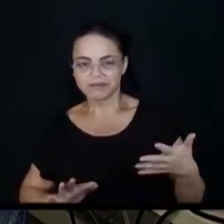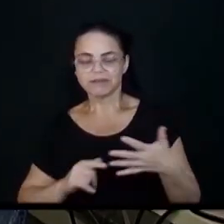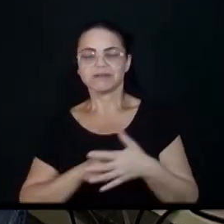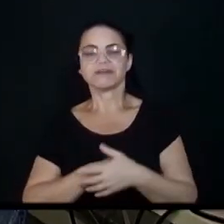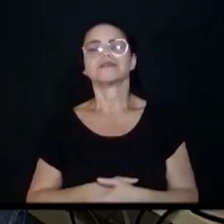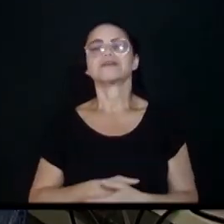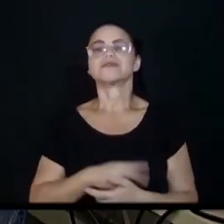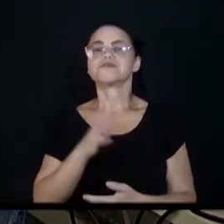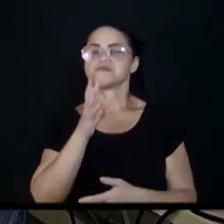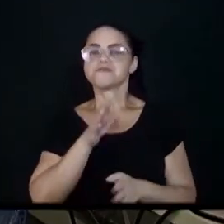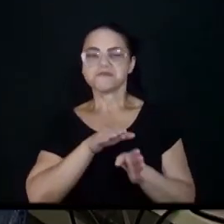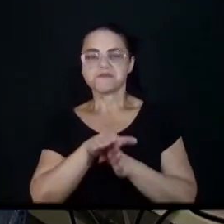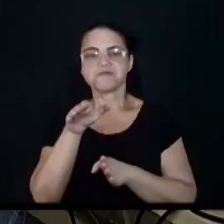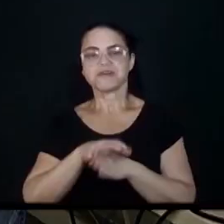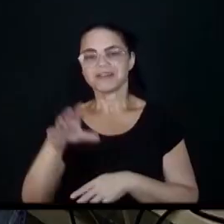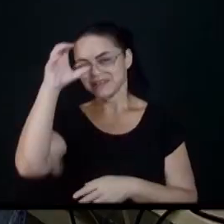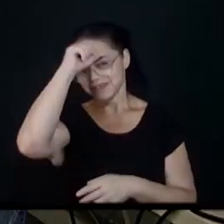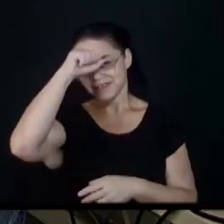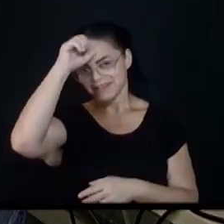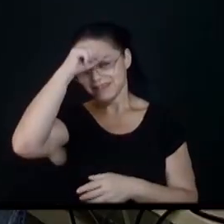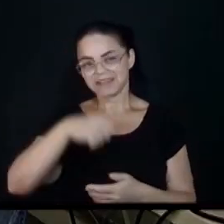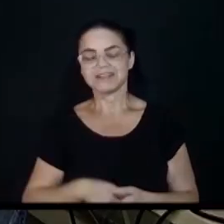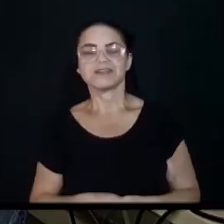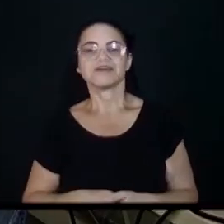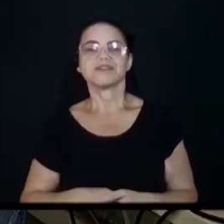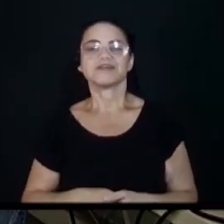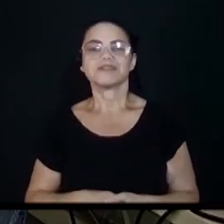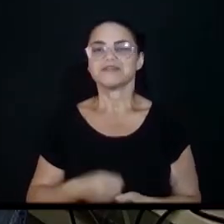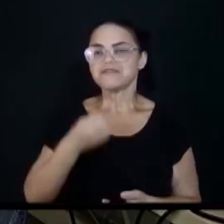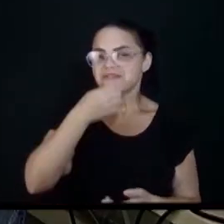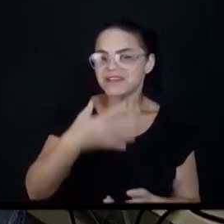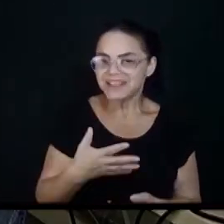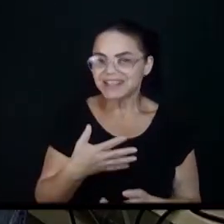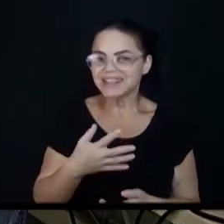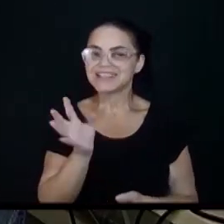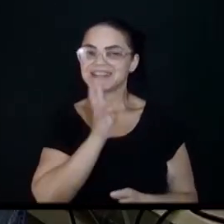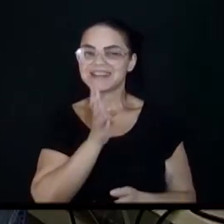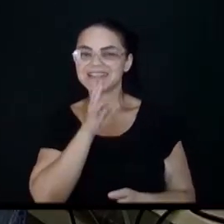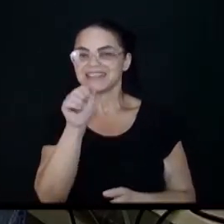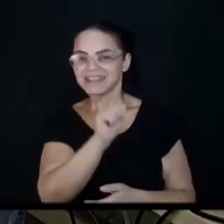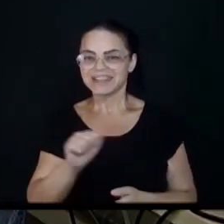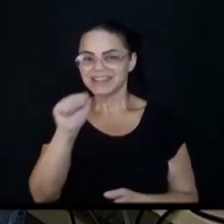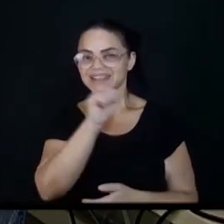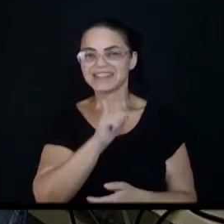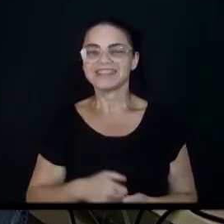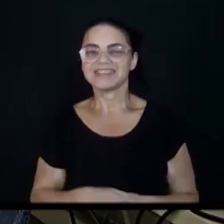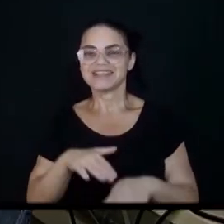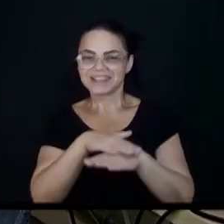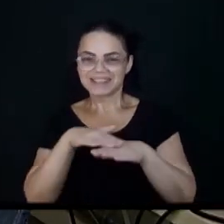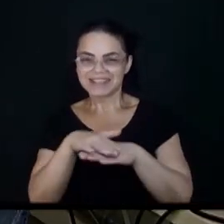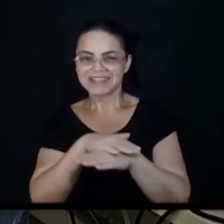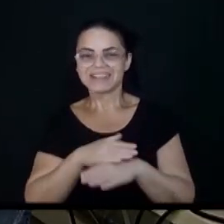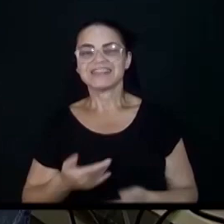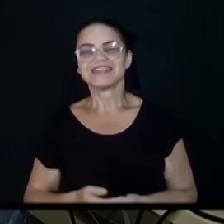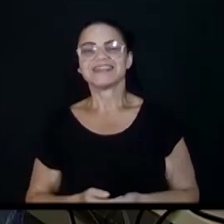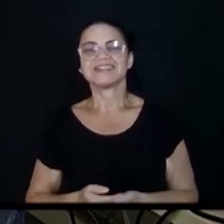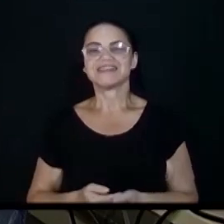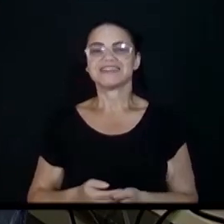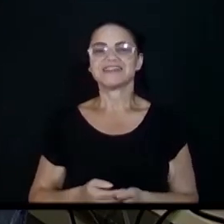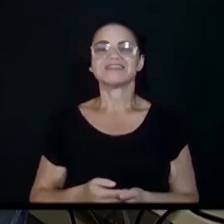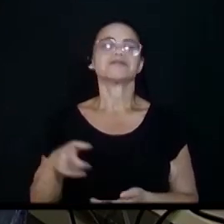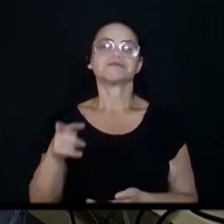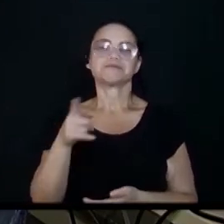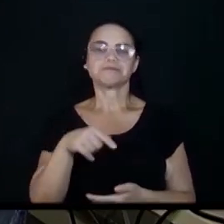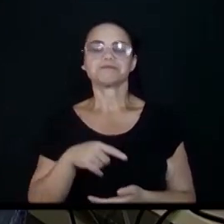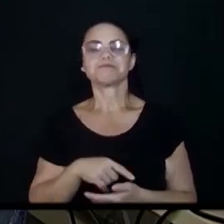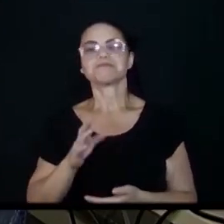os aprendizados. Então, foi muito bom ter conhecido a associação, ter conversado com vocês e entender um pouquinho mais